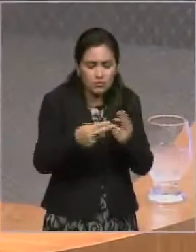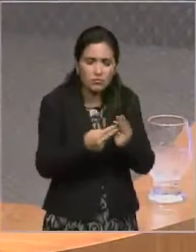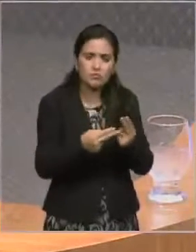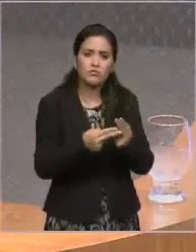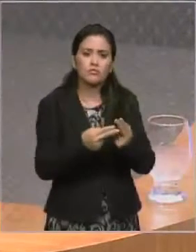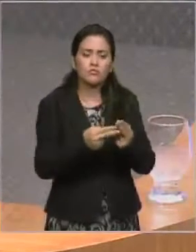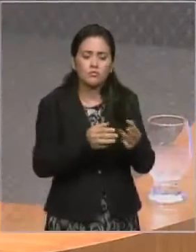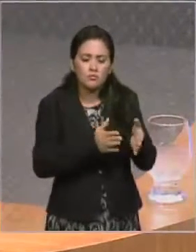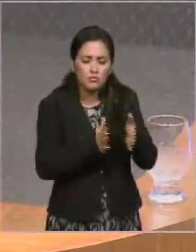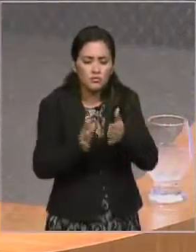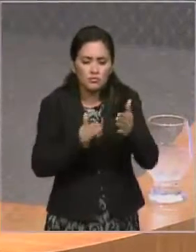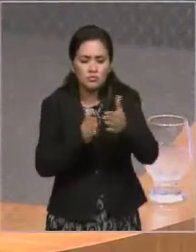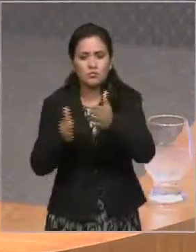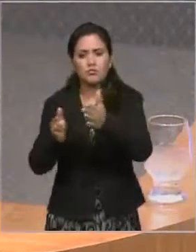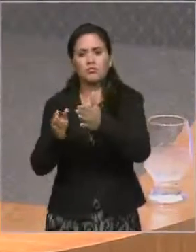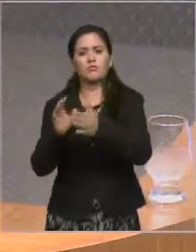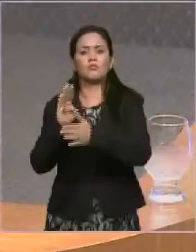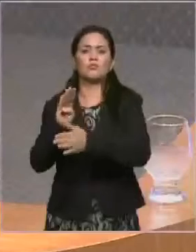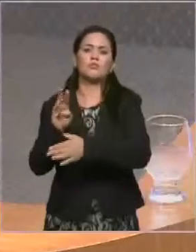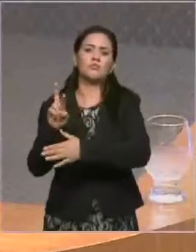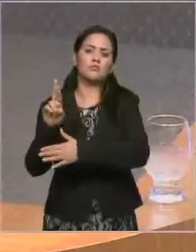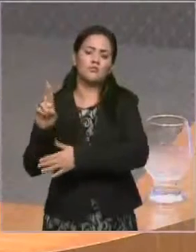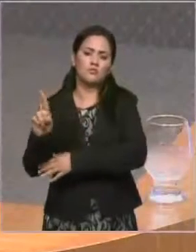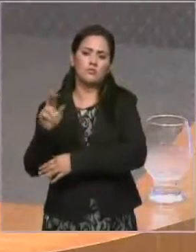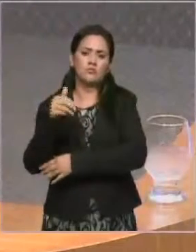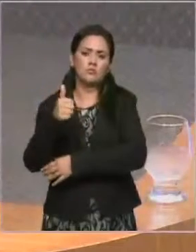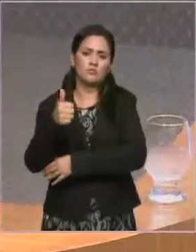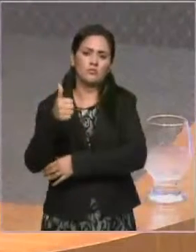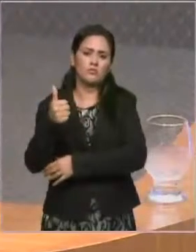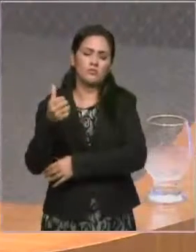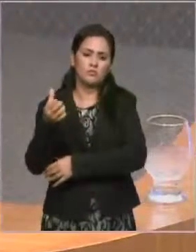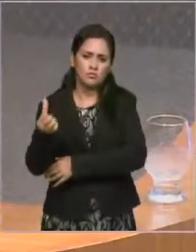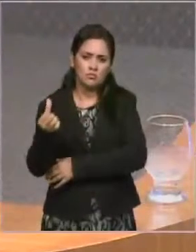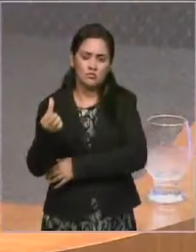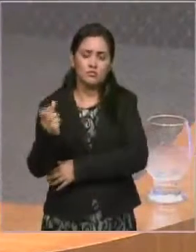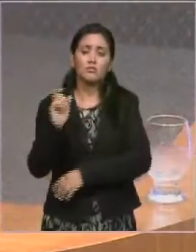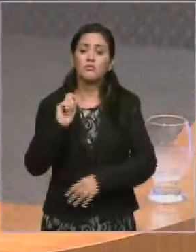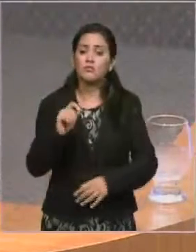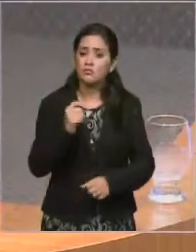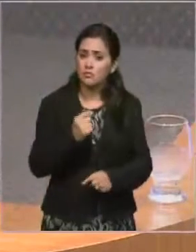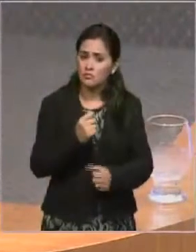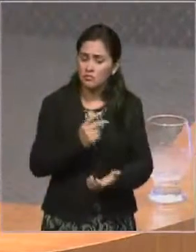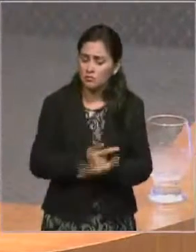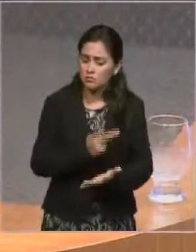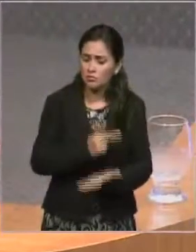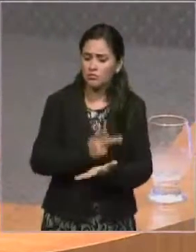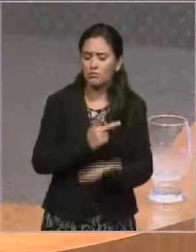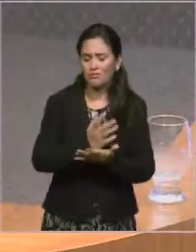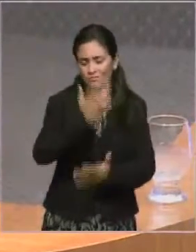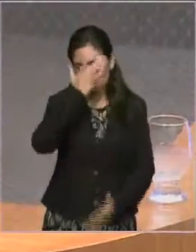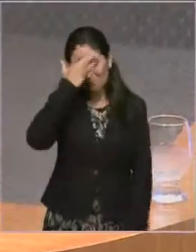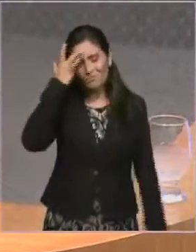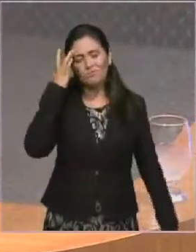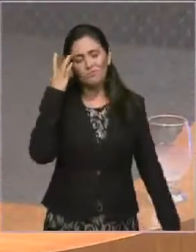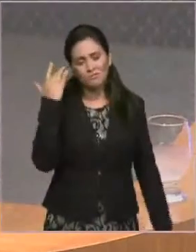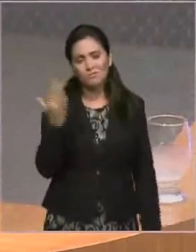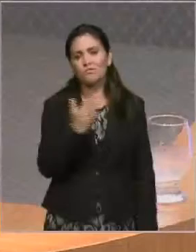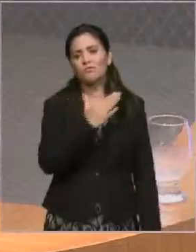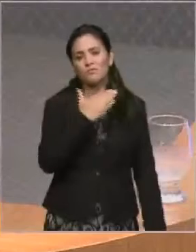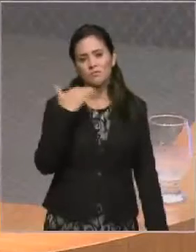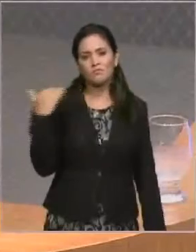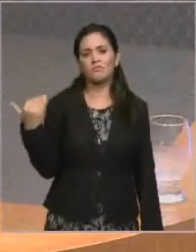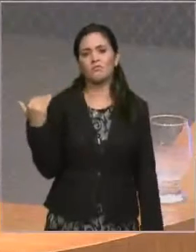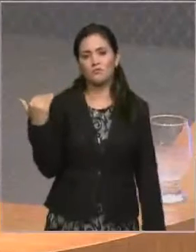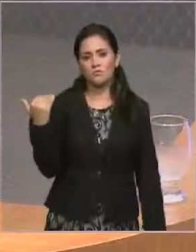que todos os anos assassina pessoas no nosso município, que inclusive o ano passado fiz um pronunciamento aqui nesta